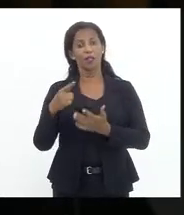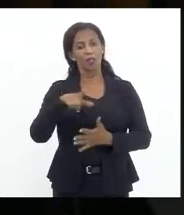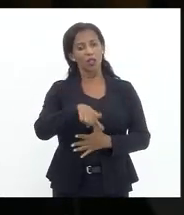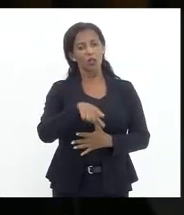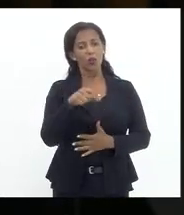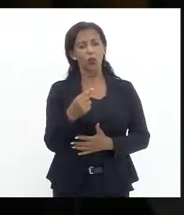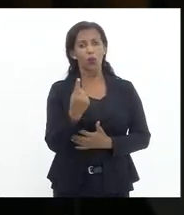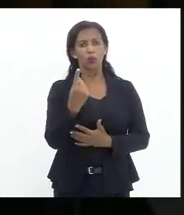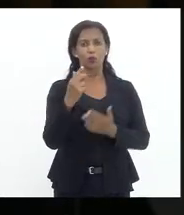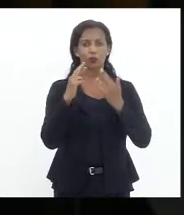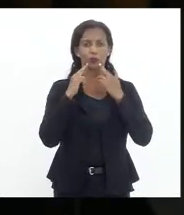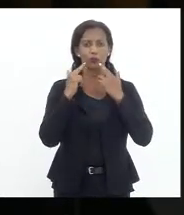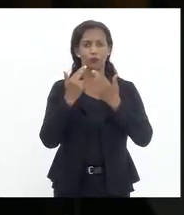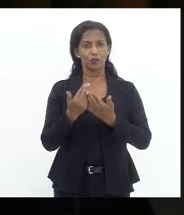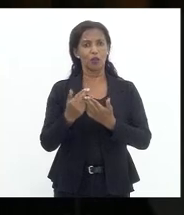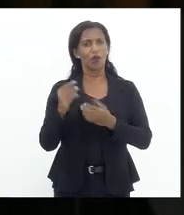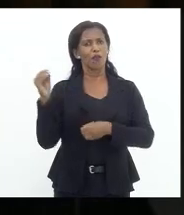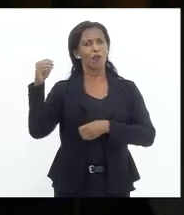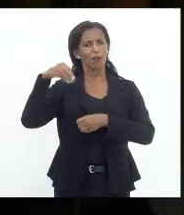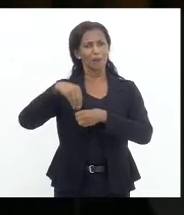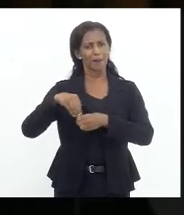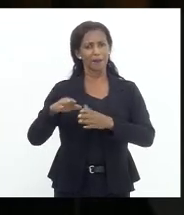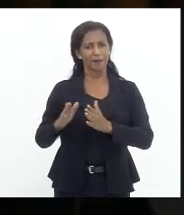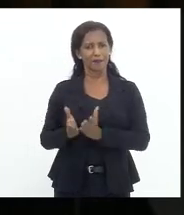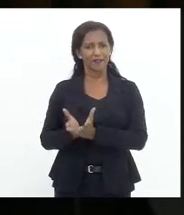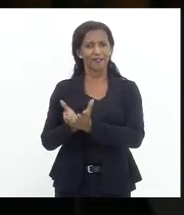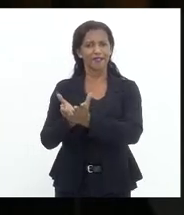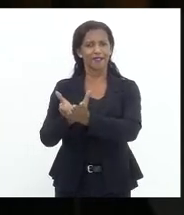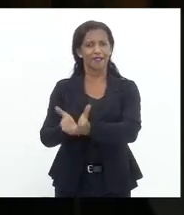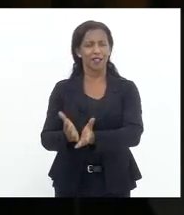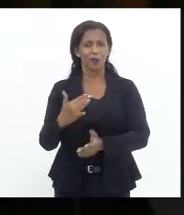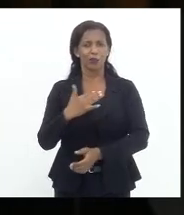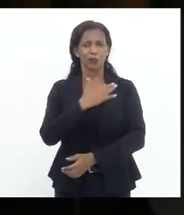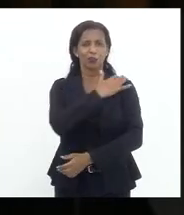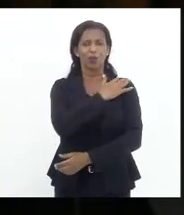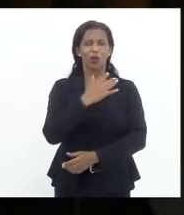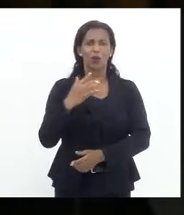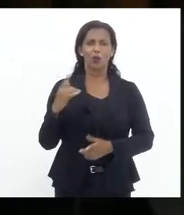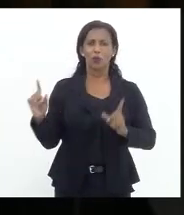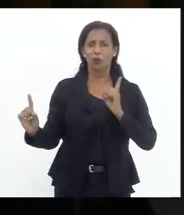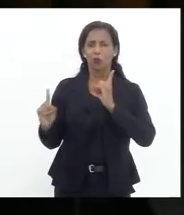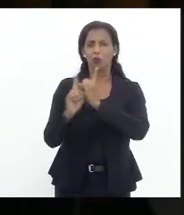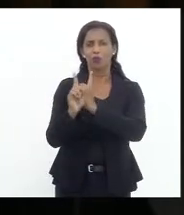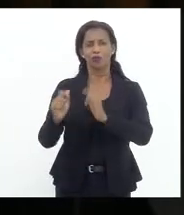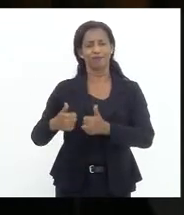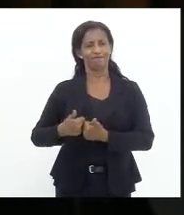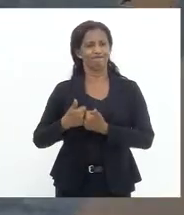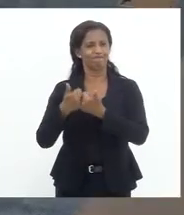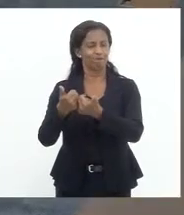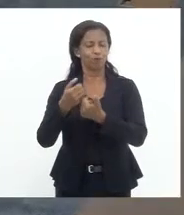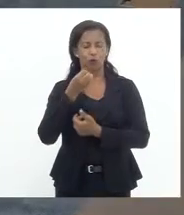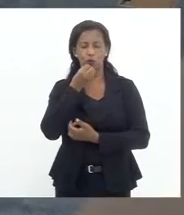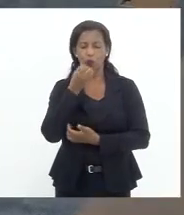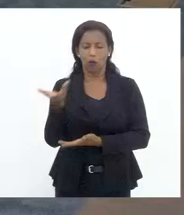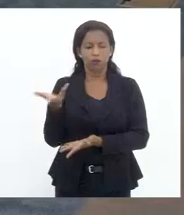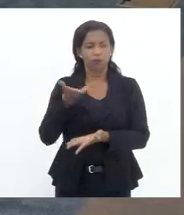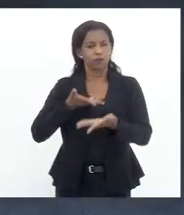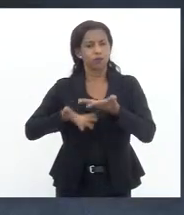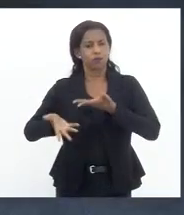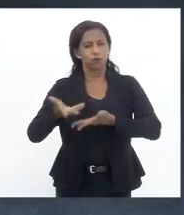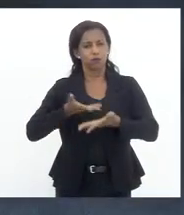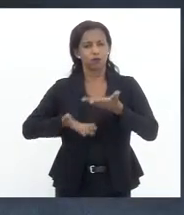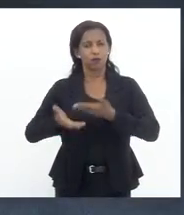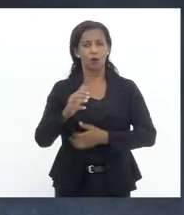justamente no Arsenal de Marinha, num encontro muito positivo, né, deputado Valdec, que fizemos com